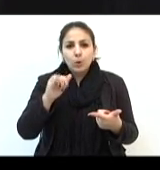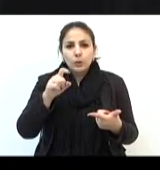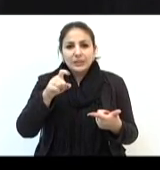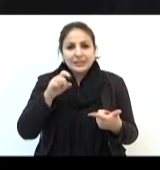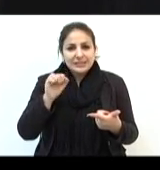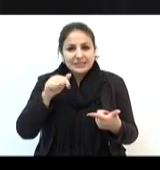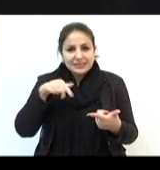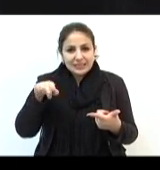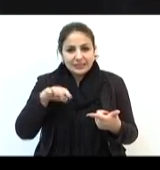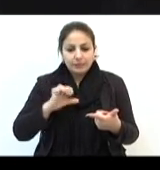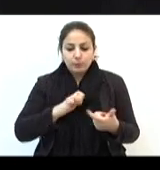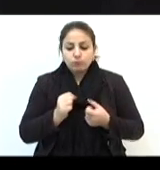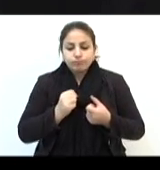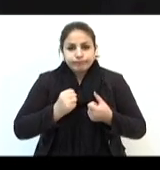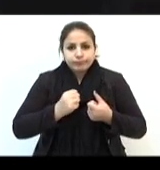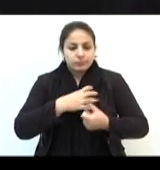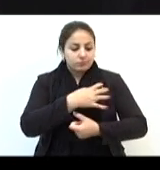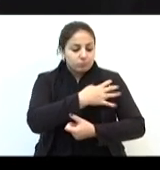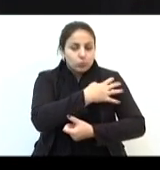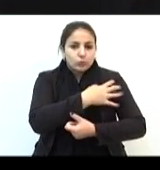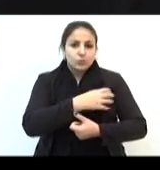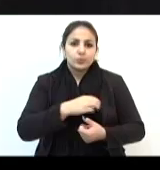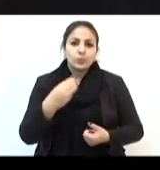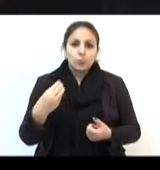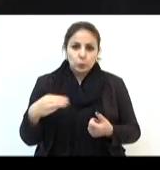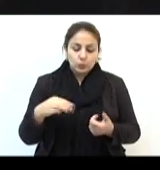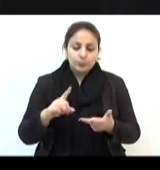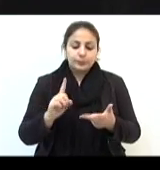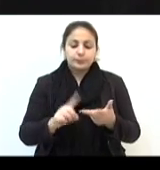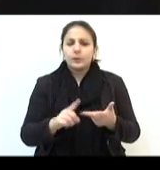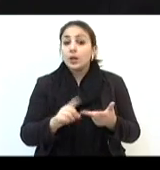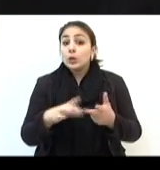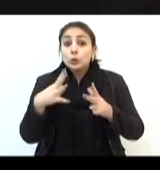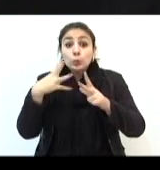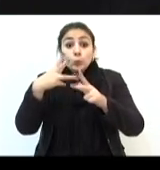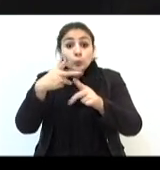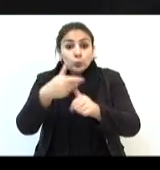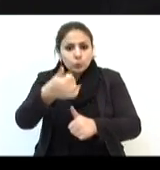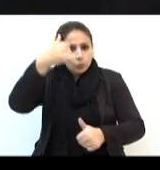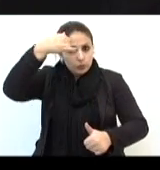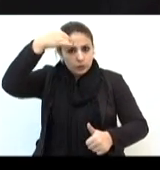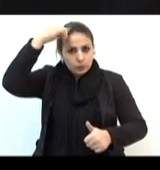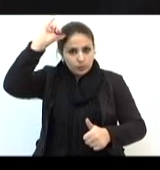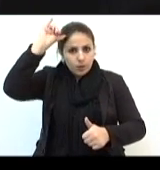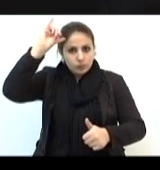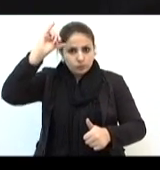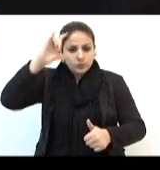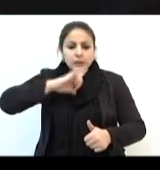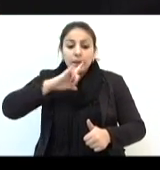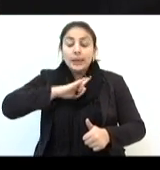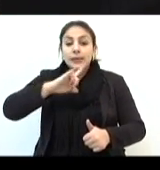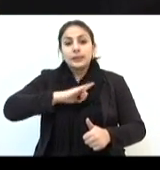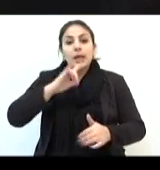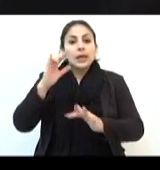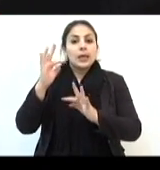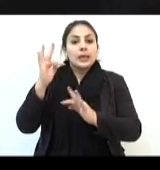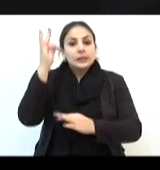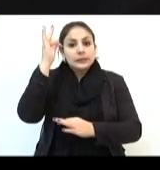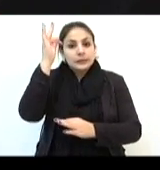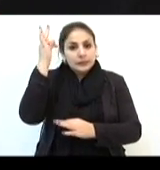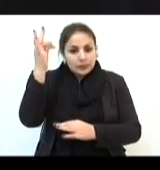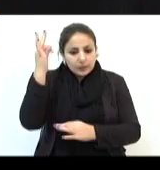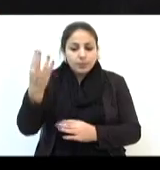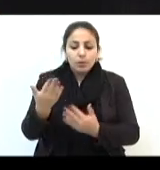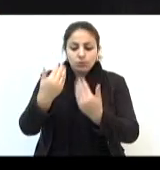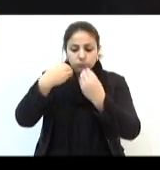ele ficar, né? A gente ingere tudo o que o gado recebe de tratamento